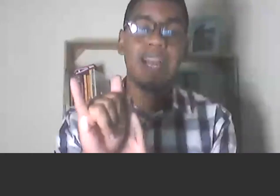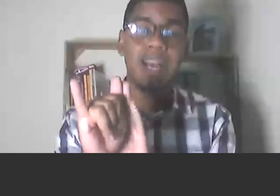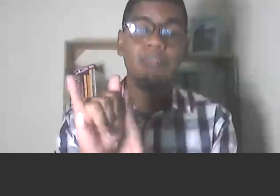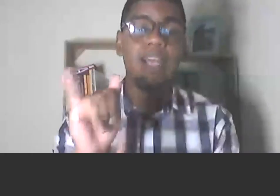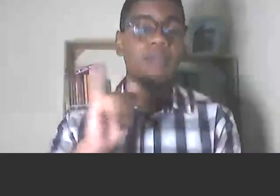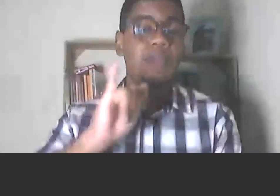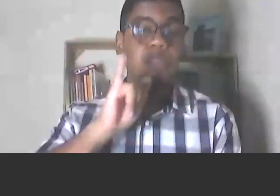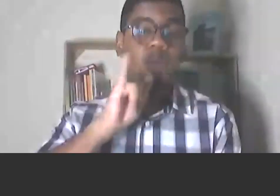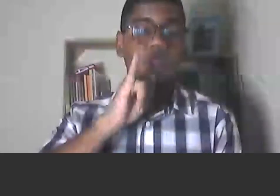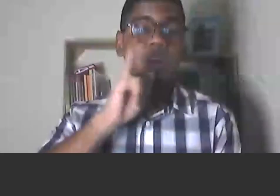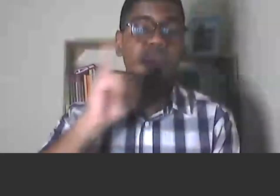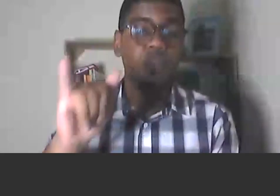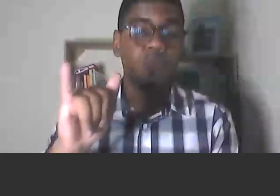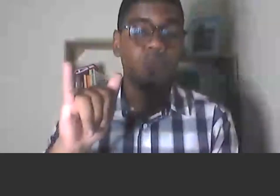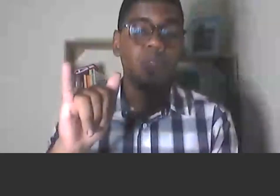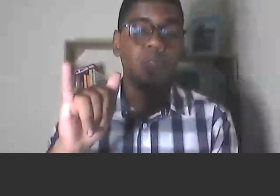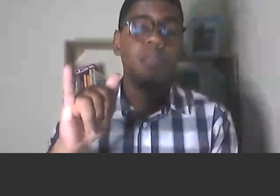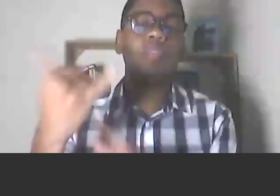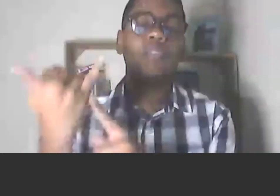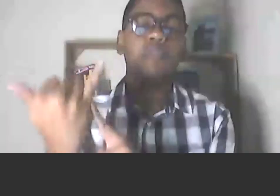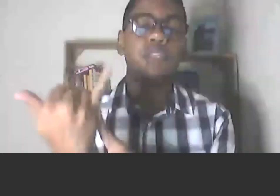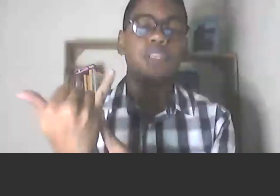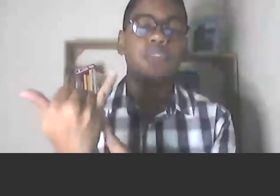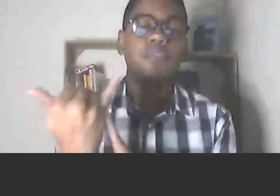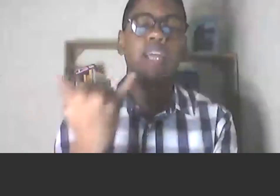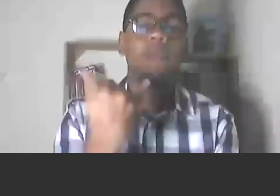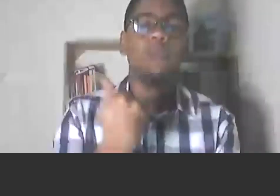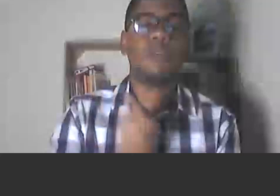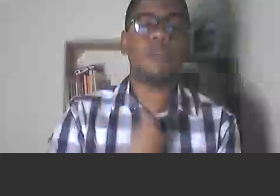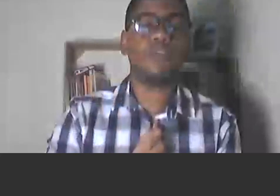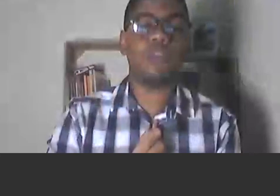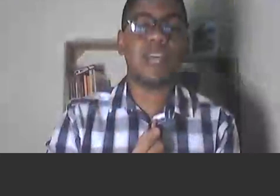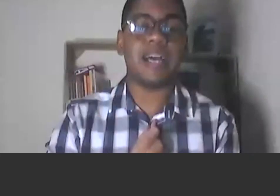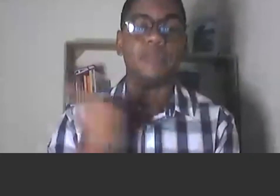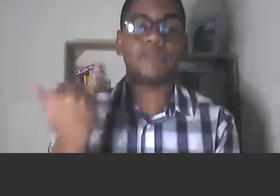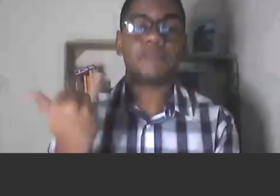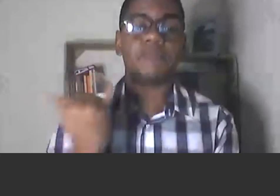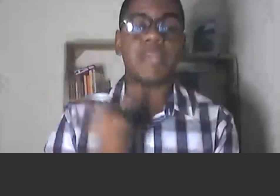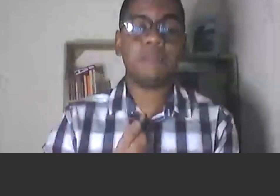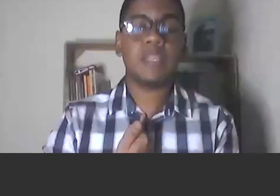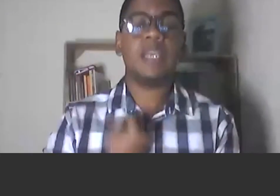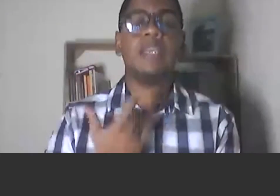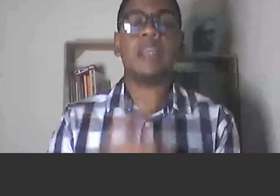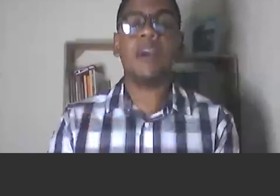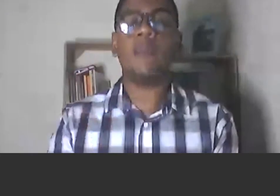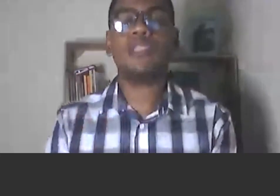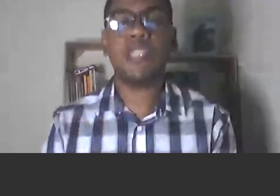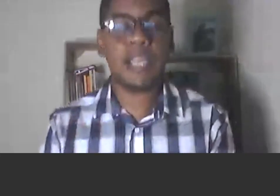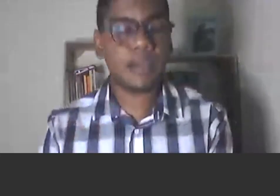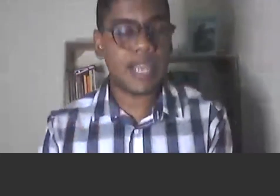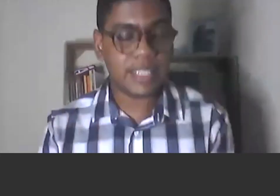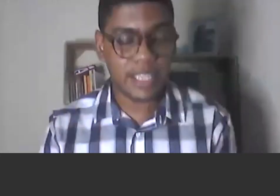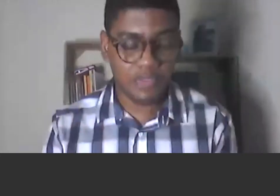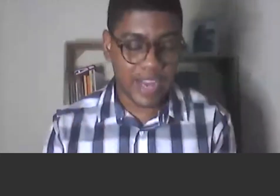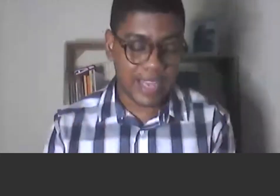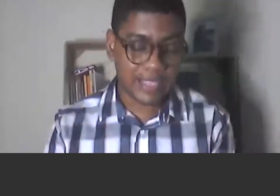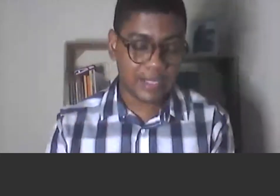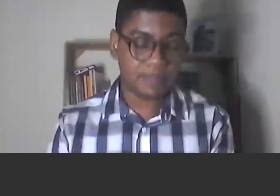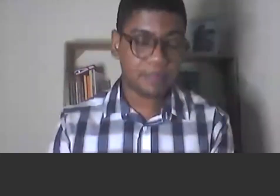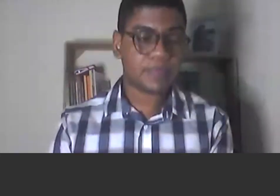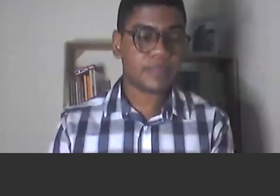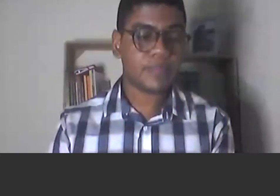do polegar virado para mim quando eu aviso, e o dedo mindinho virado para mim quando eu sou avisado, tá? Então, eu posso dizer a